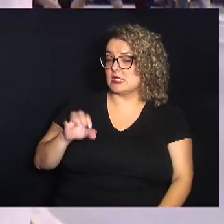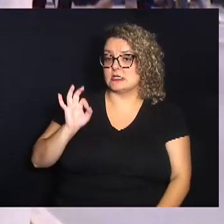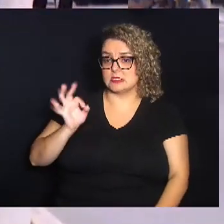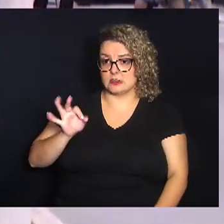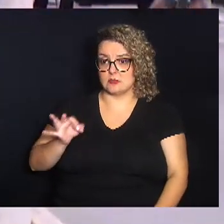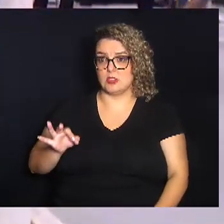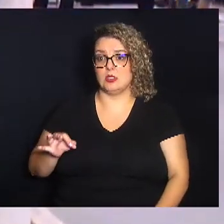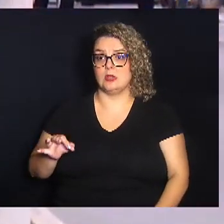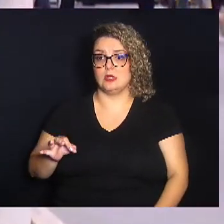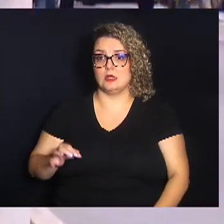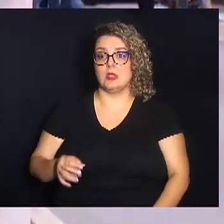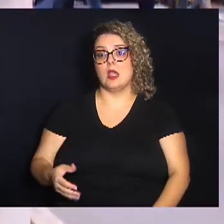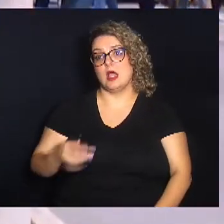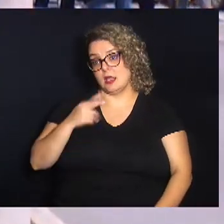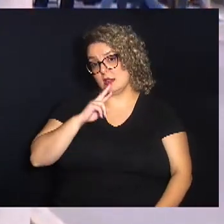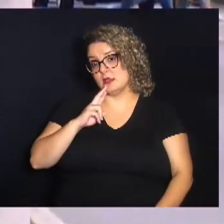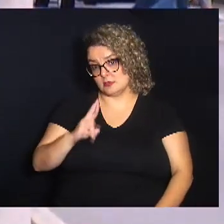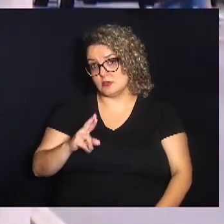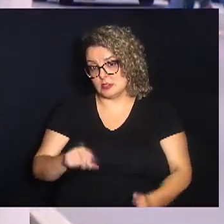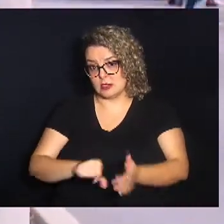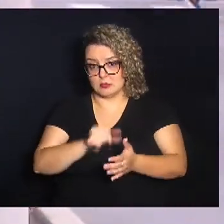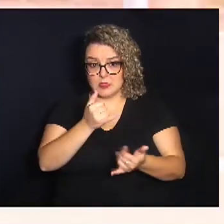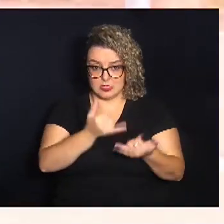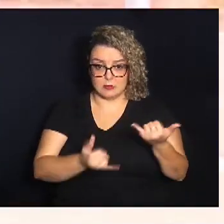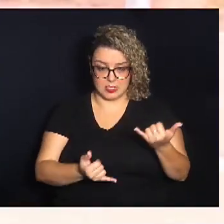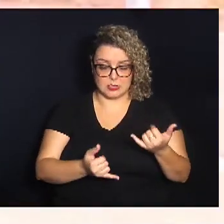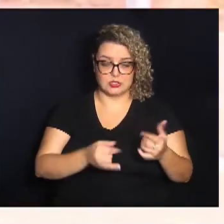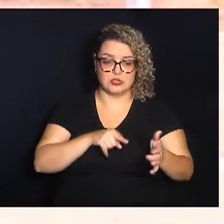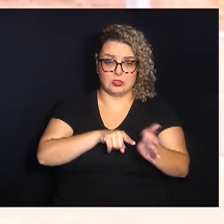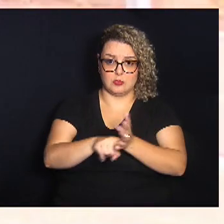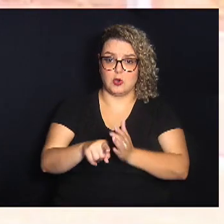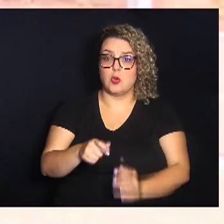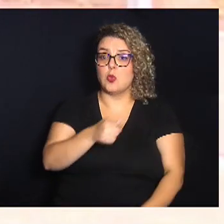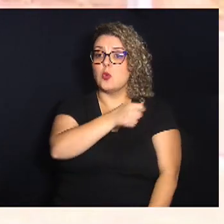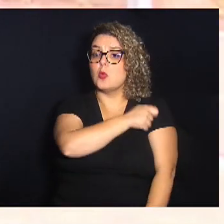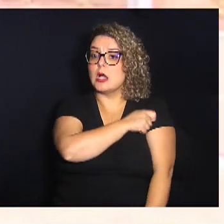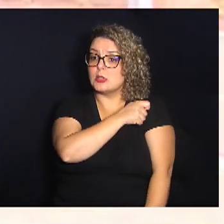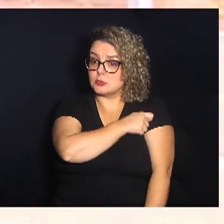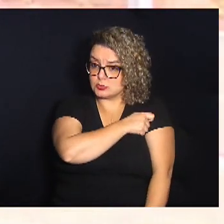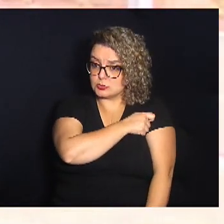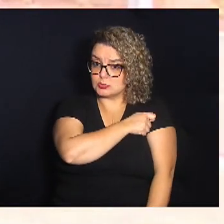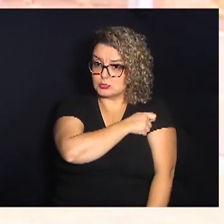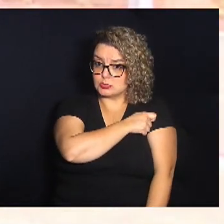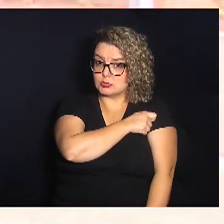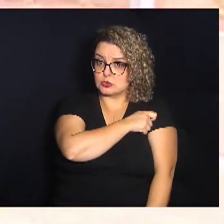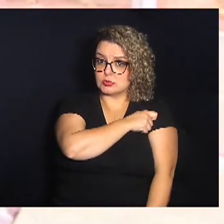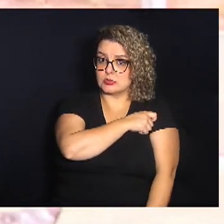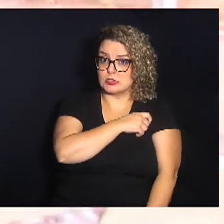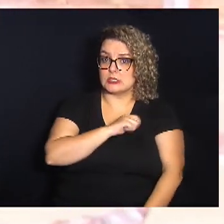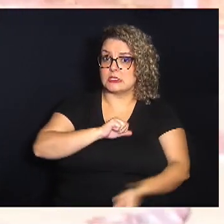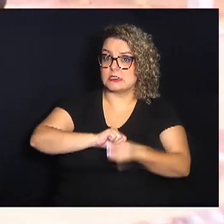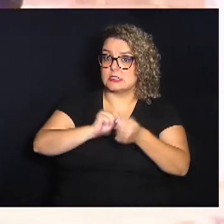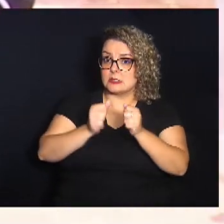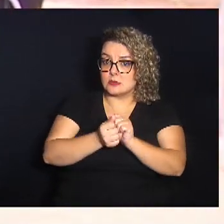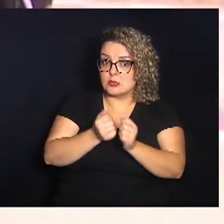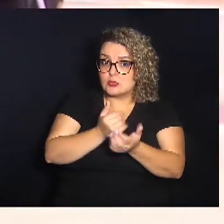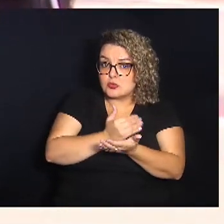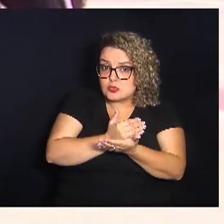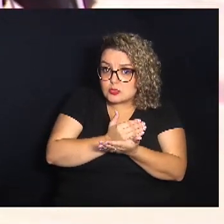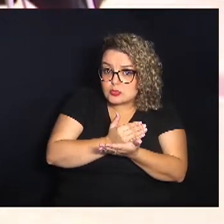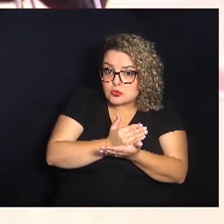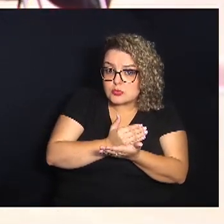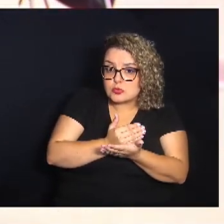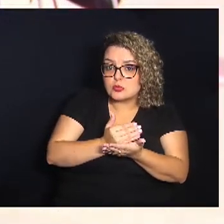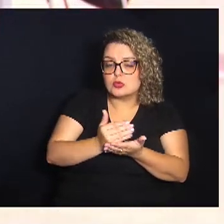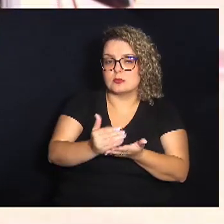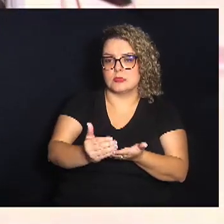Então, respondendo a primeira parte da pergunta, o aluno que se encaixa nos anos iniciais,